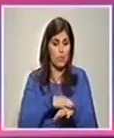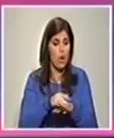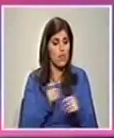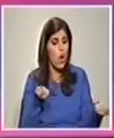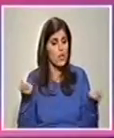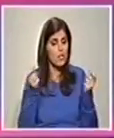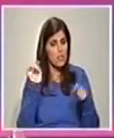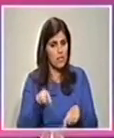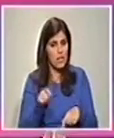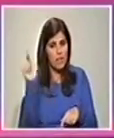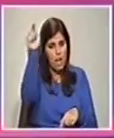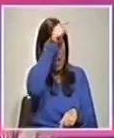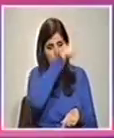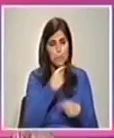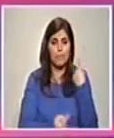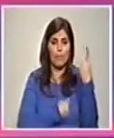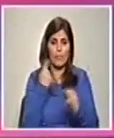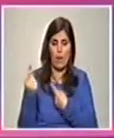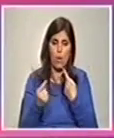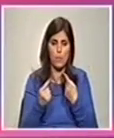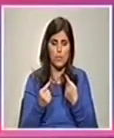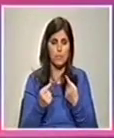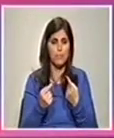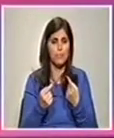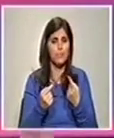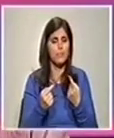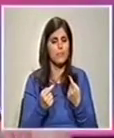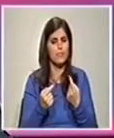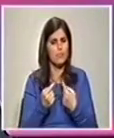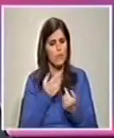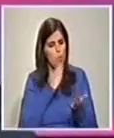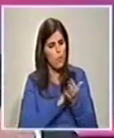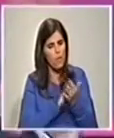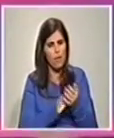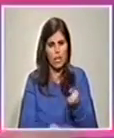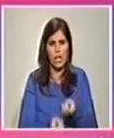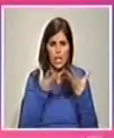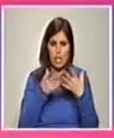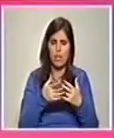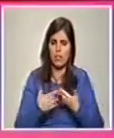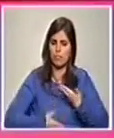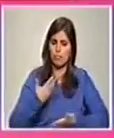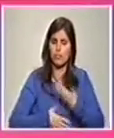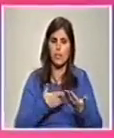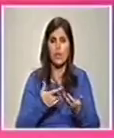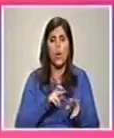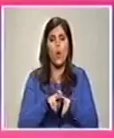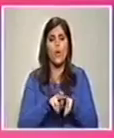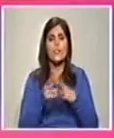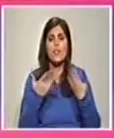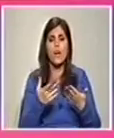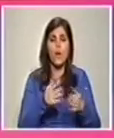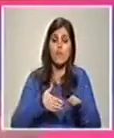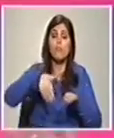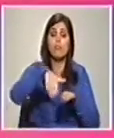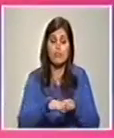este propósito. E algumas delas já provaram que genuinamente geram mais impacto do que os seus concorrentes, de alguma forma, mas preciso agora dar o próximo